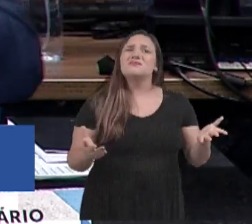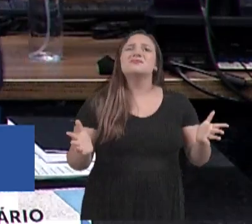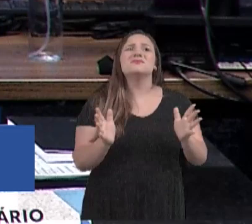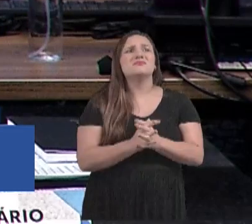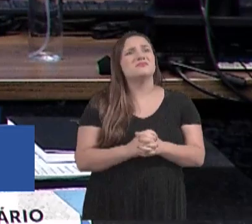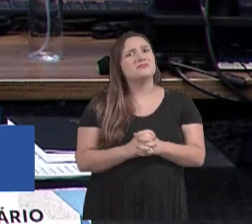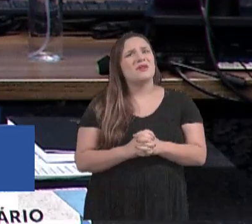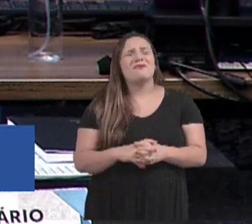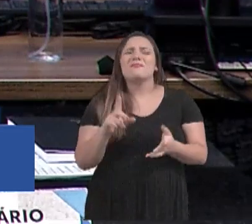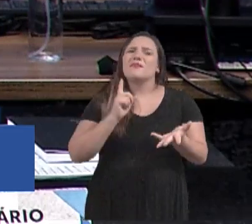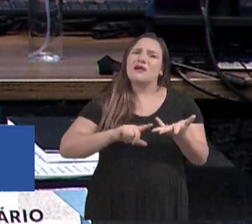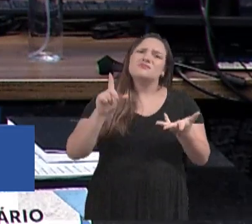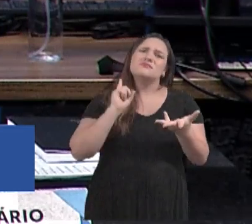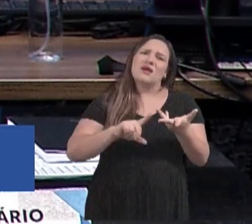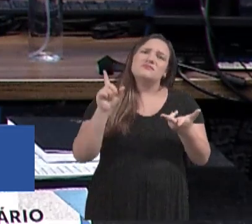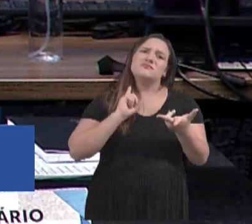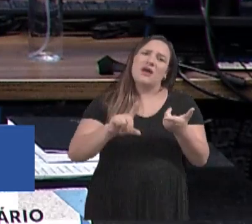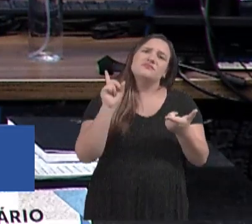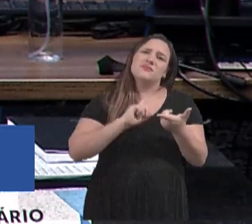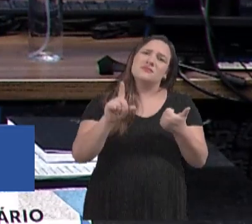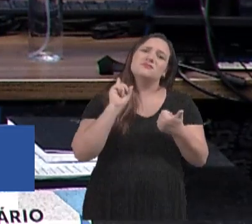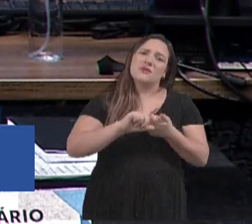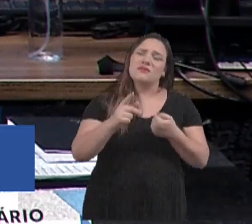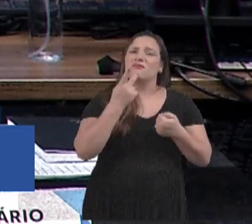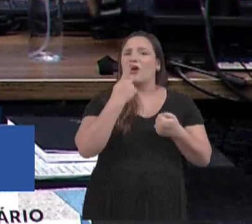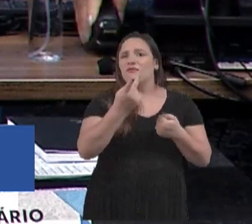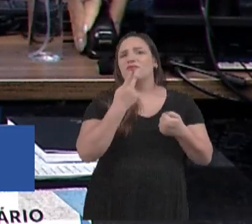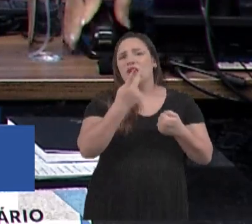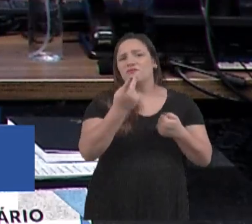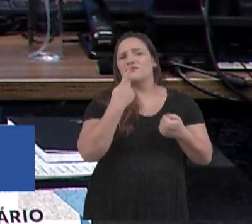de insinuações para